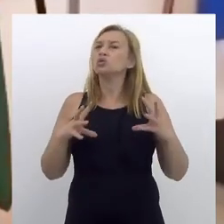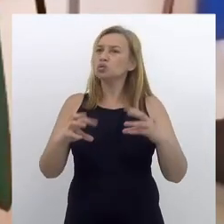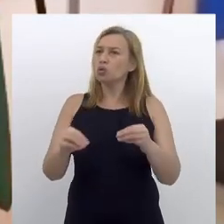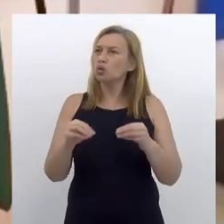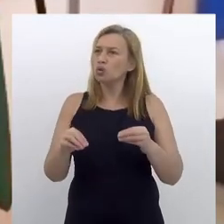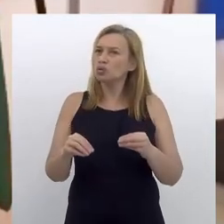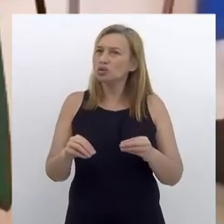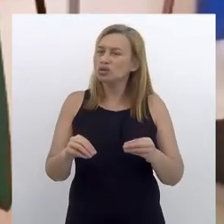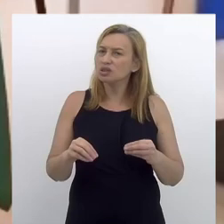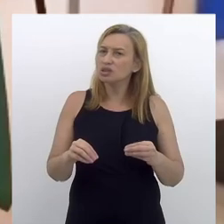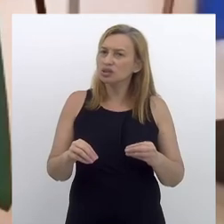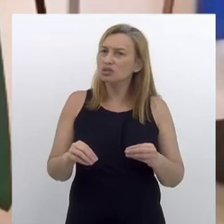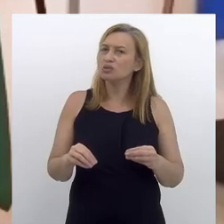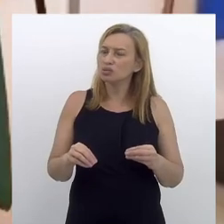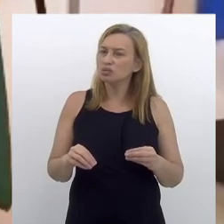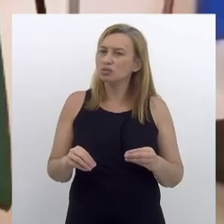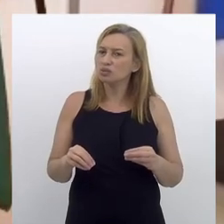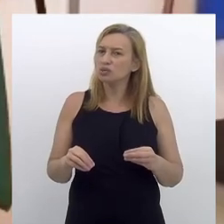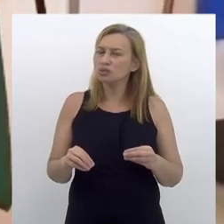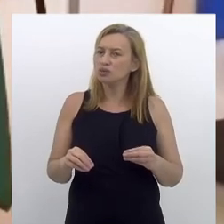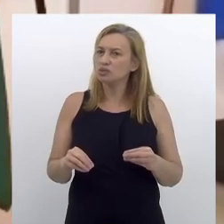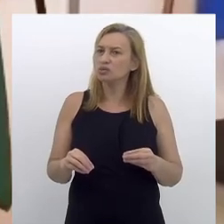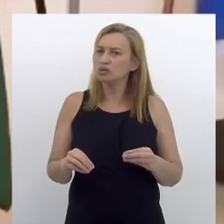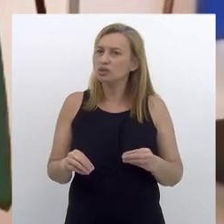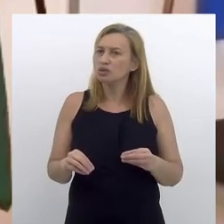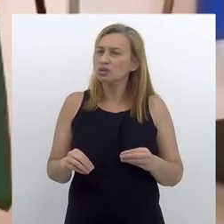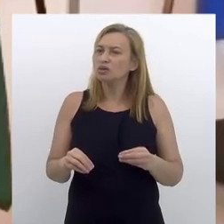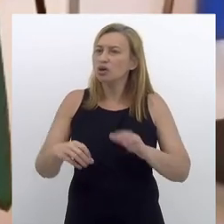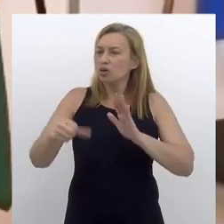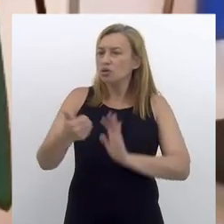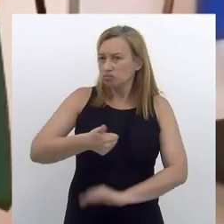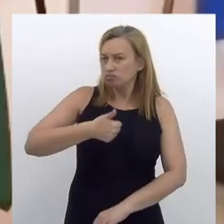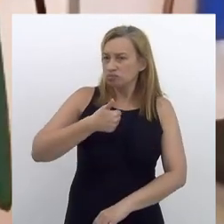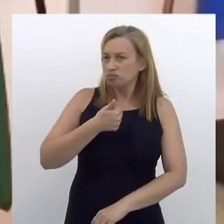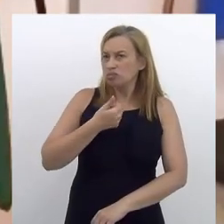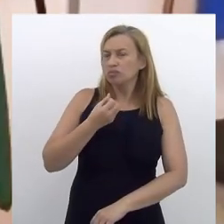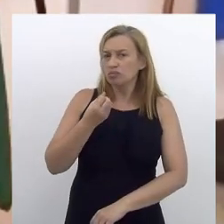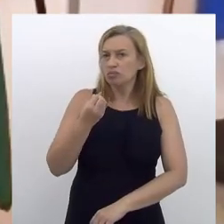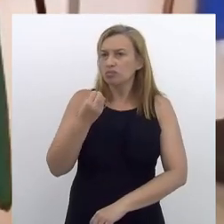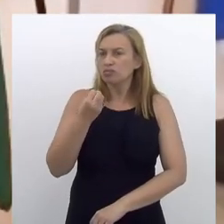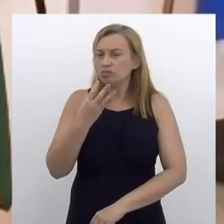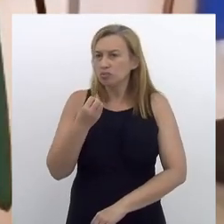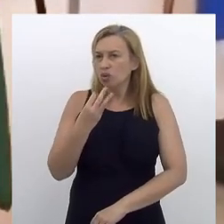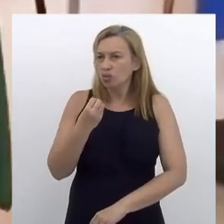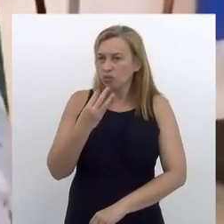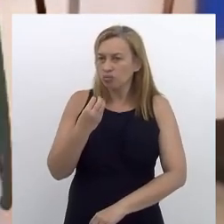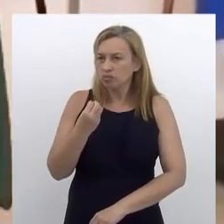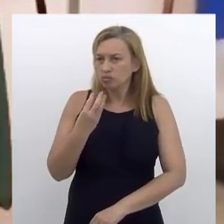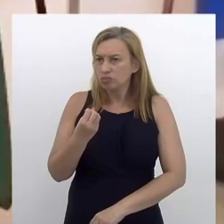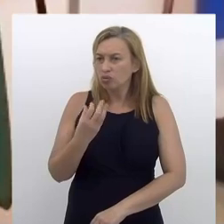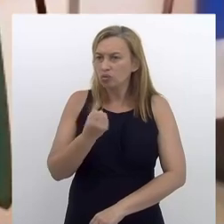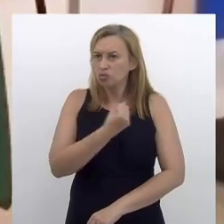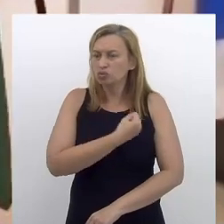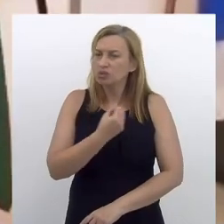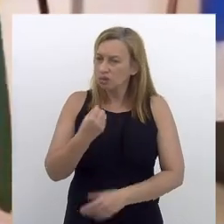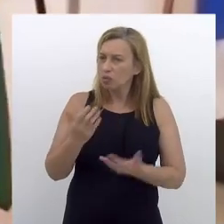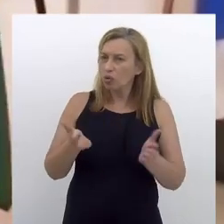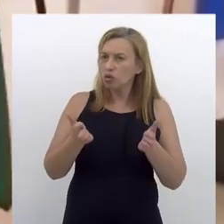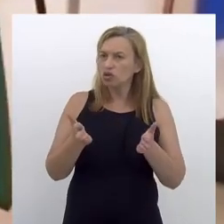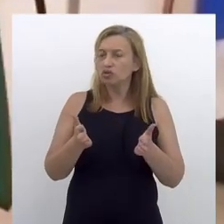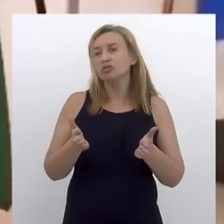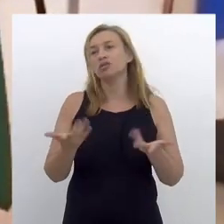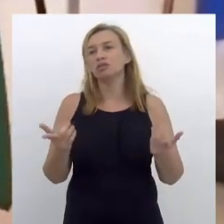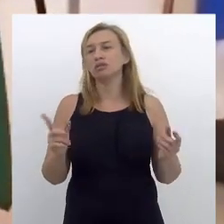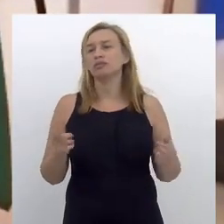as vantagens hoje e esse alinhamento de planetas nós devemos usar, inclusive com a inteligência dos players aí